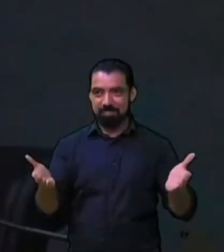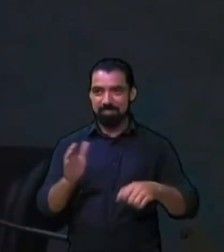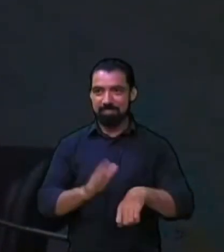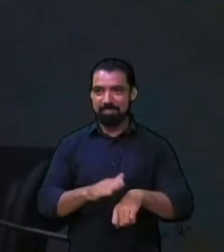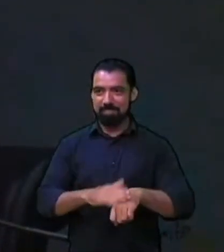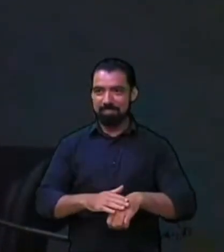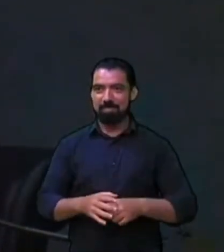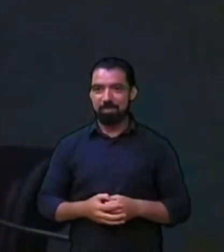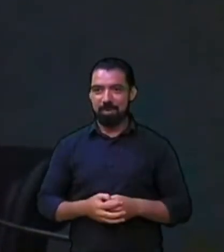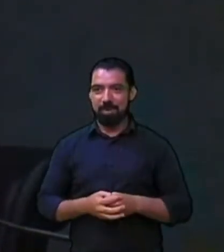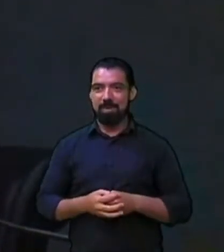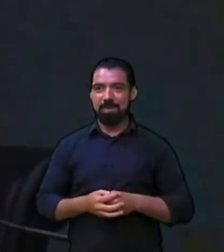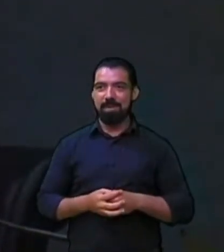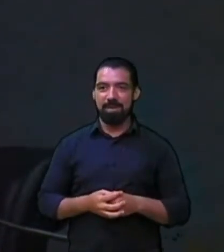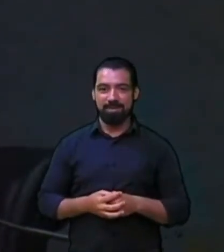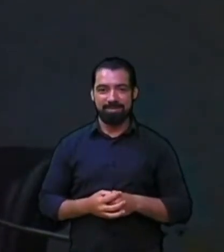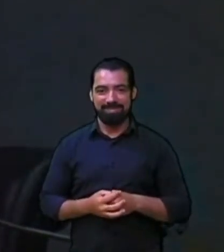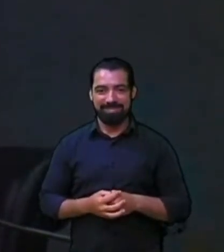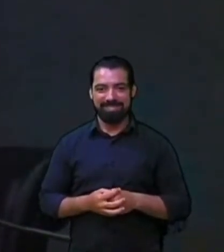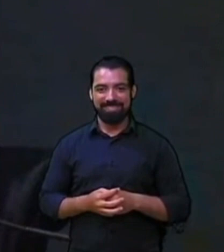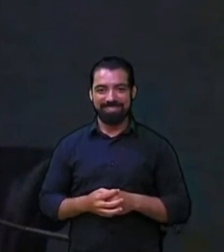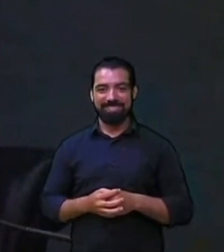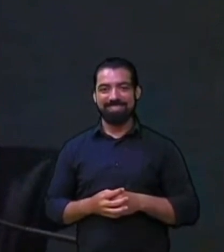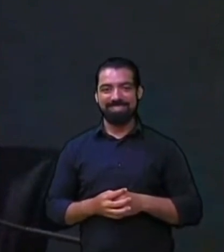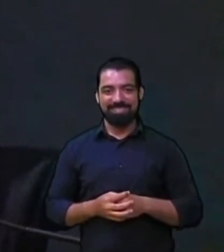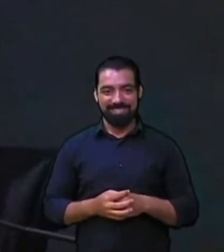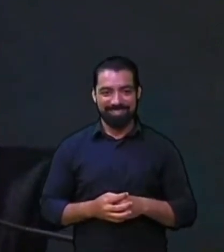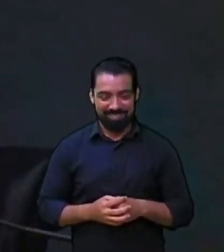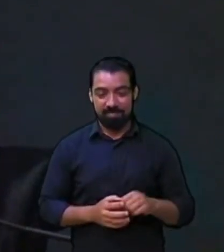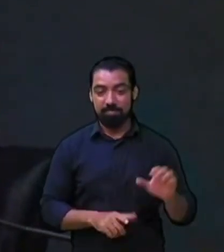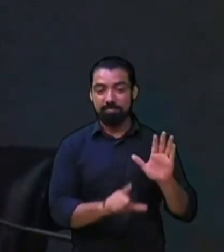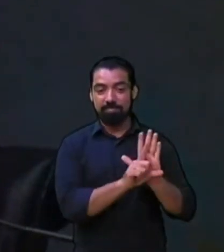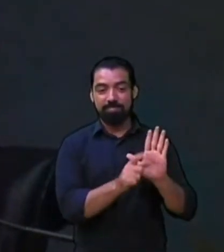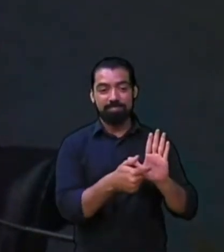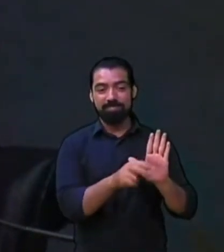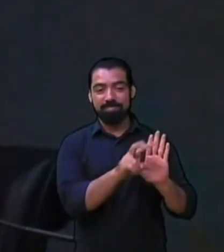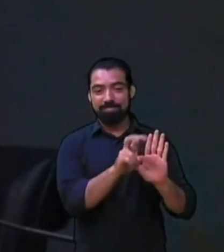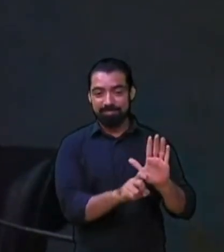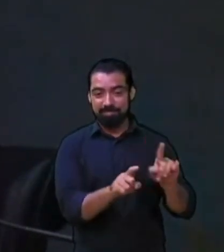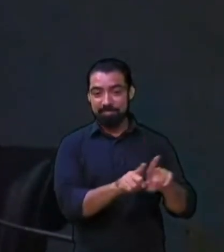tenam que observar o que diz a lei e o que a lei deixou de ser feita